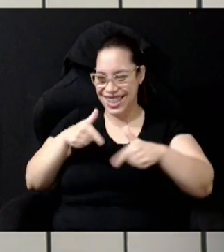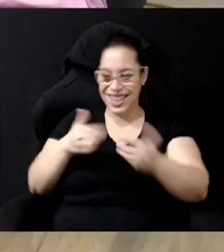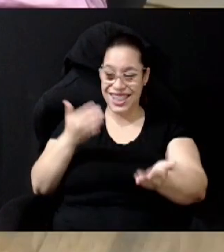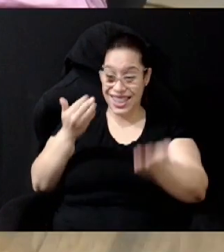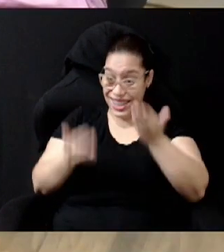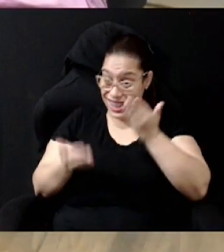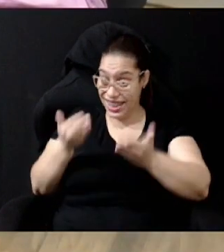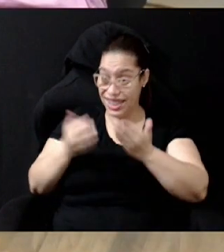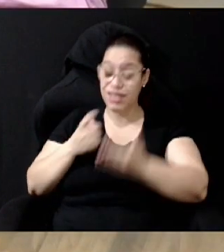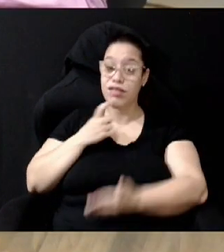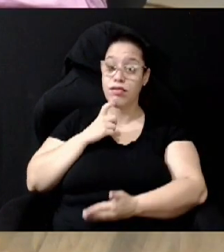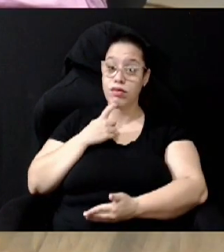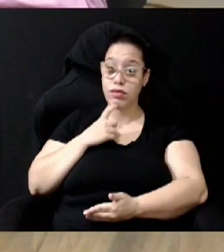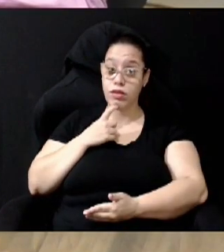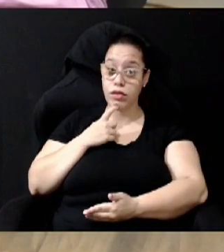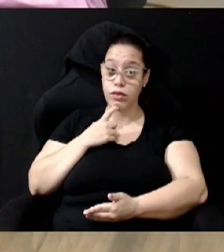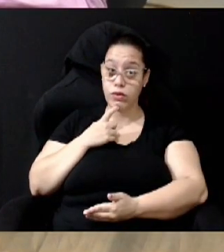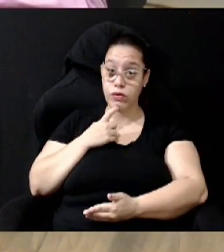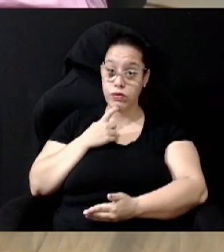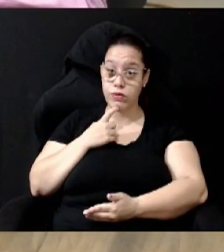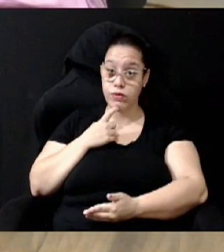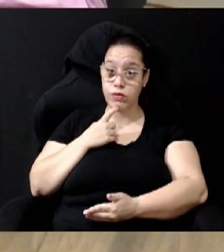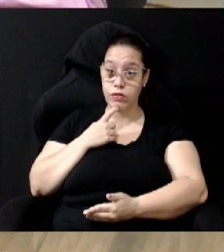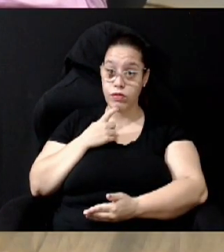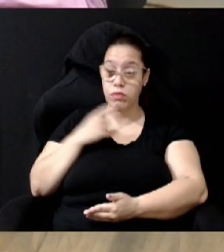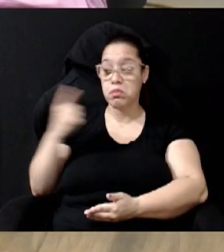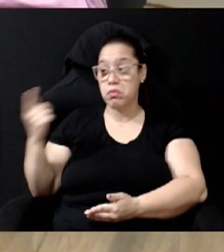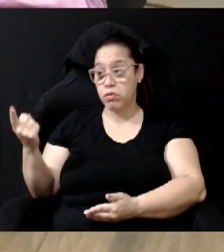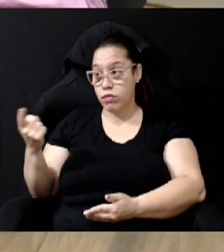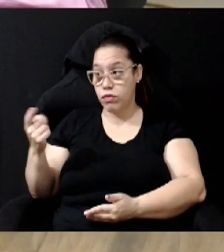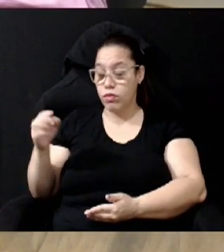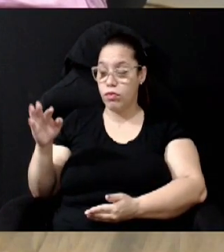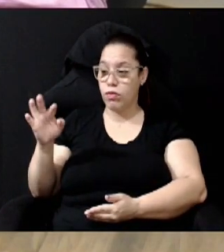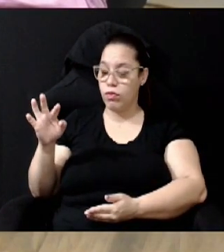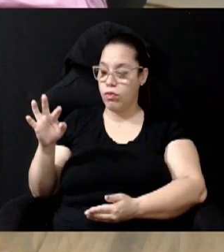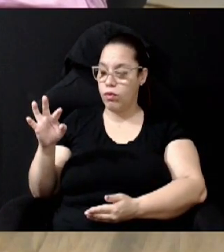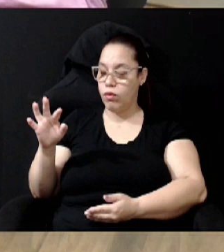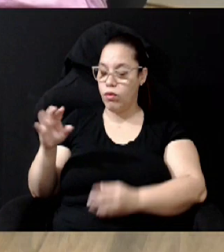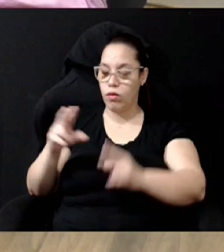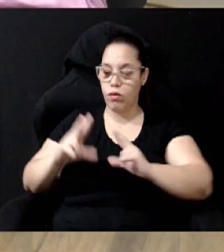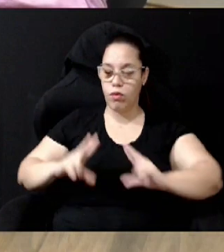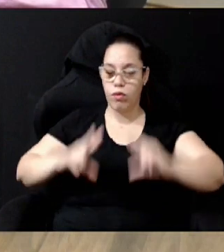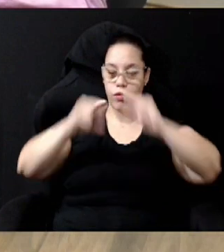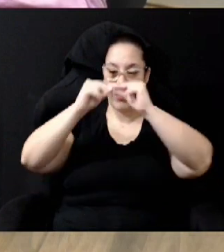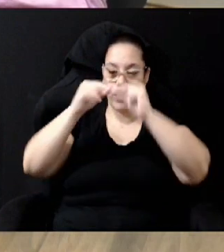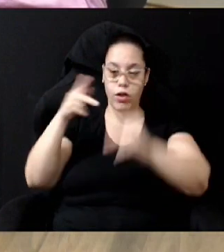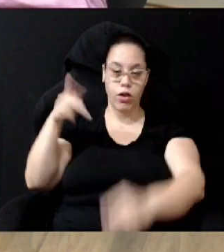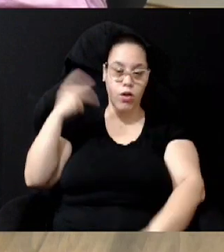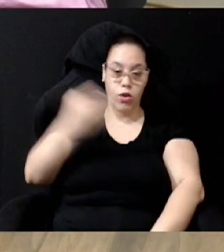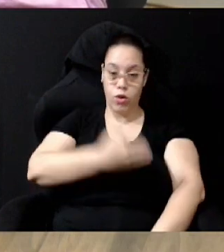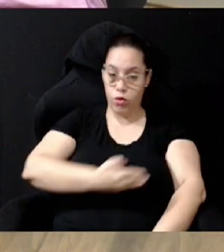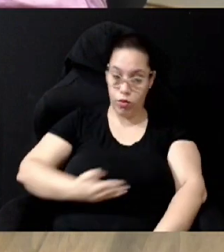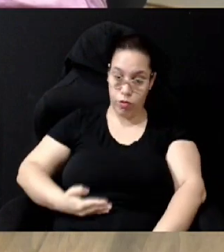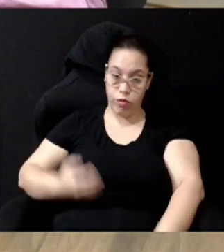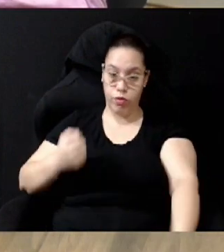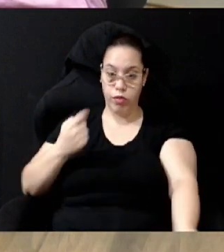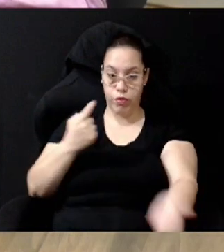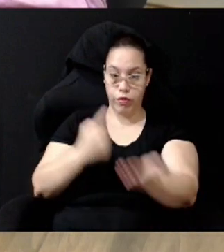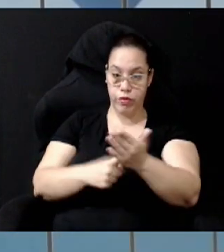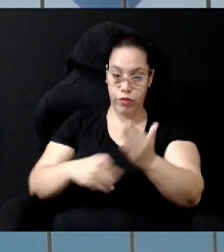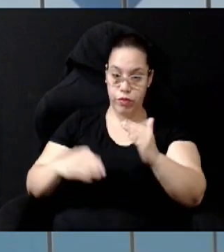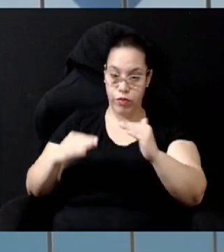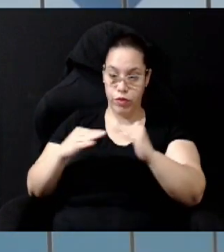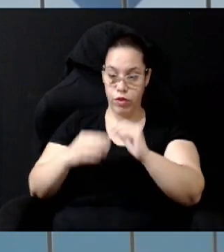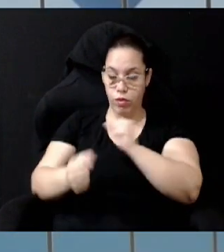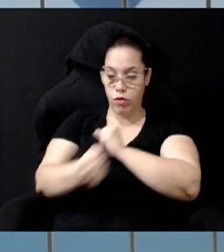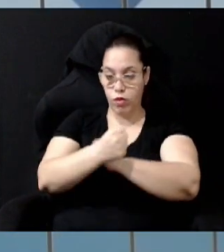que é a sua cidade natal, e uma cidade na França, sobre políticas públicas e proteção ambiental. Gabriel, eu sou